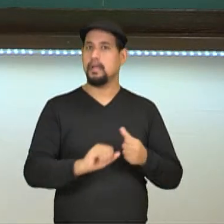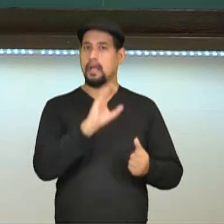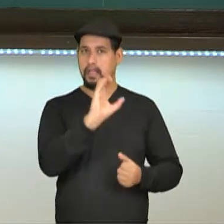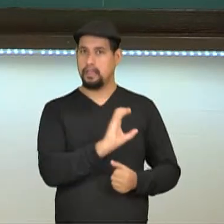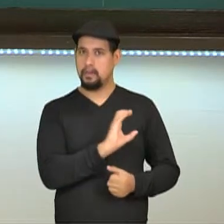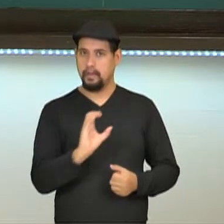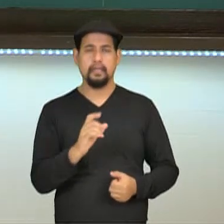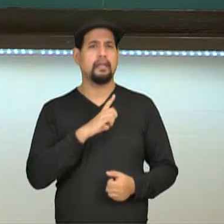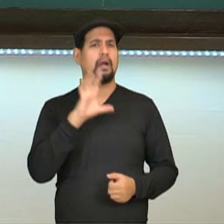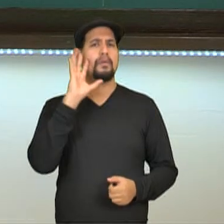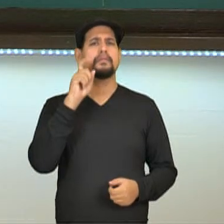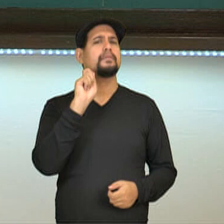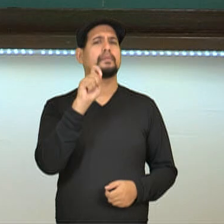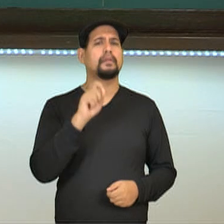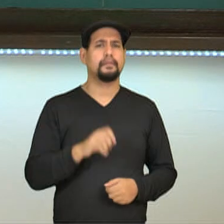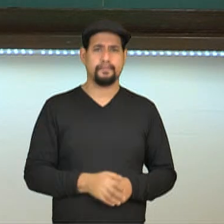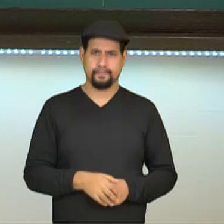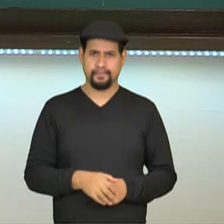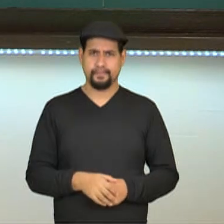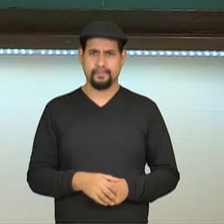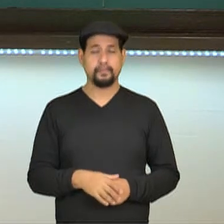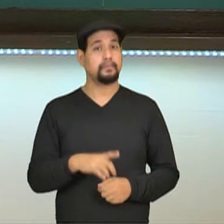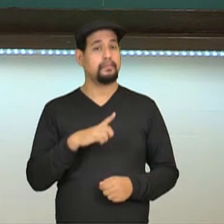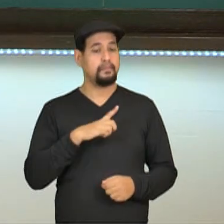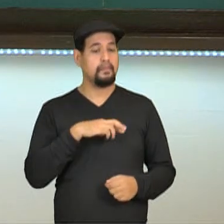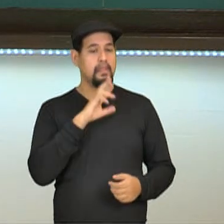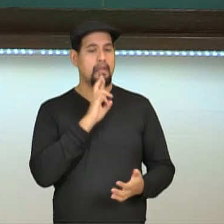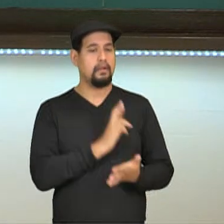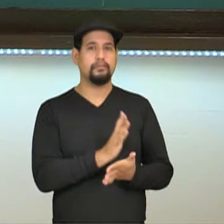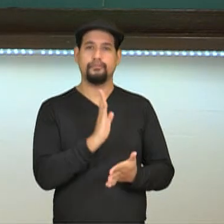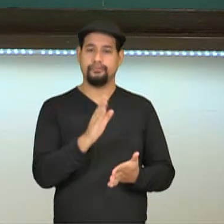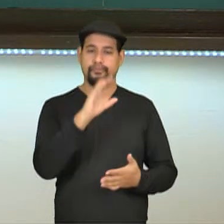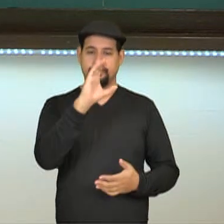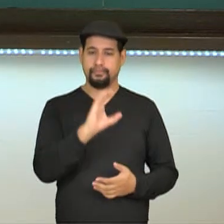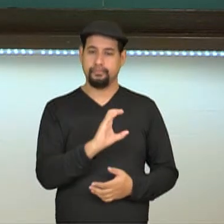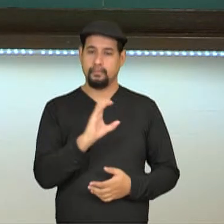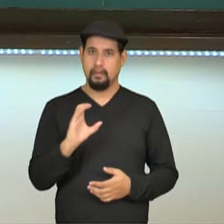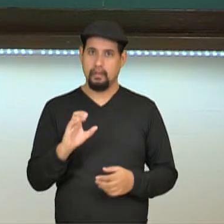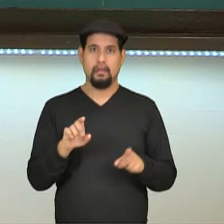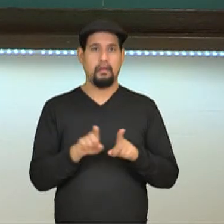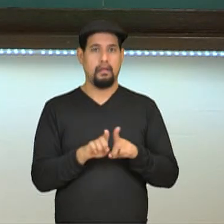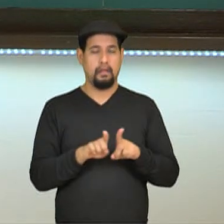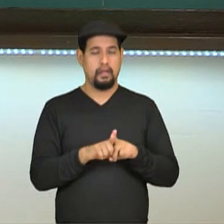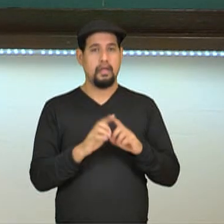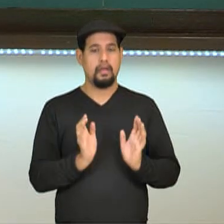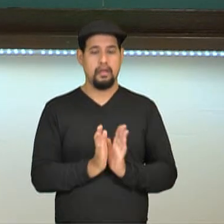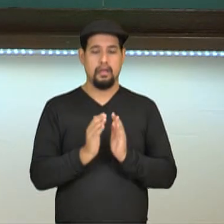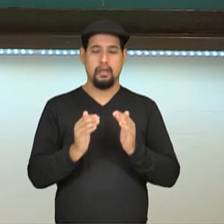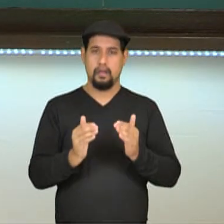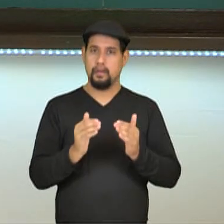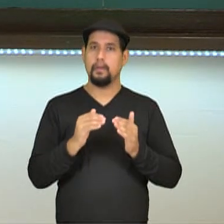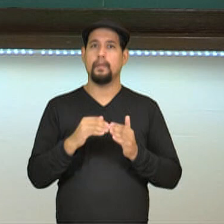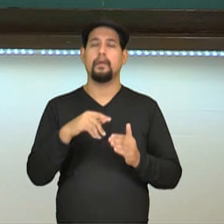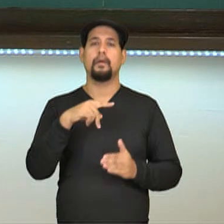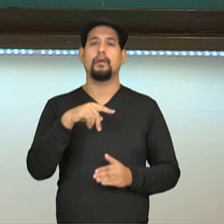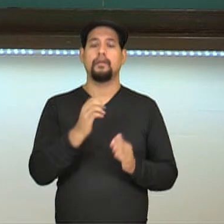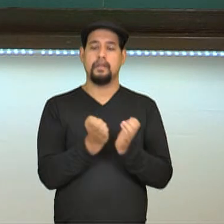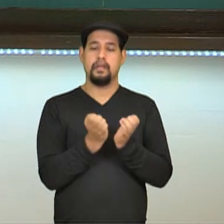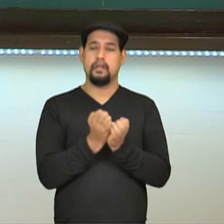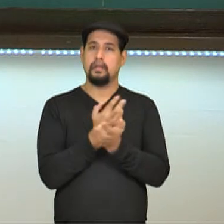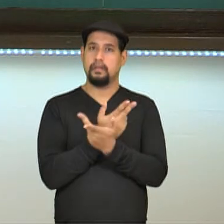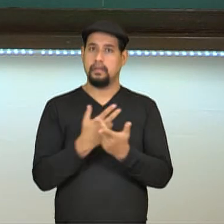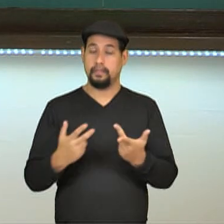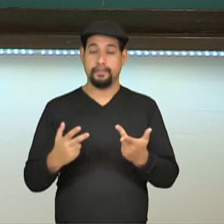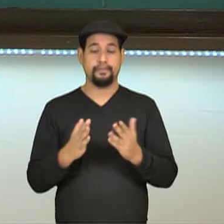que foi o que exatamente? Foi a resposta dada pela Igreja Católica à Reforma Protestante. Então, a Igreja Católica